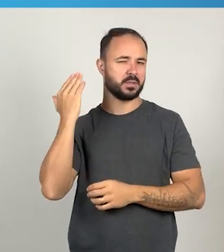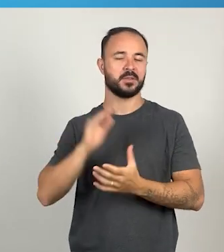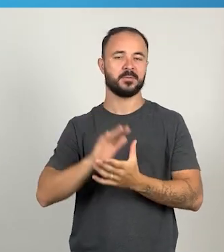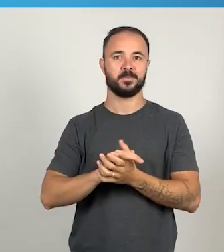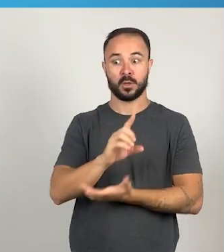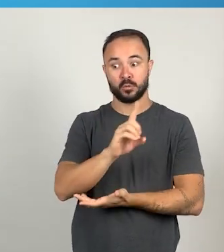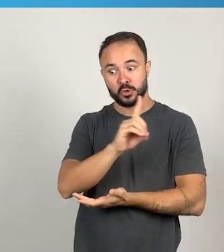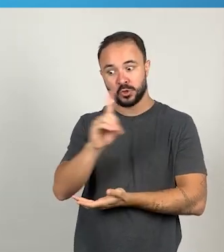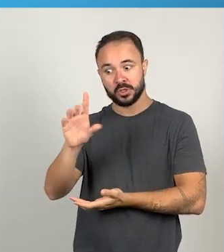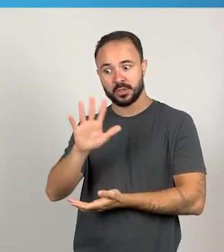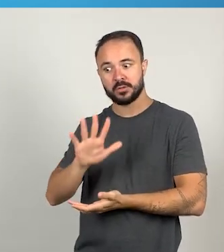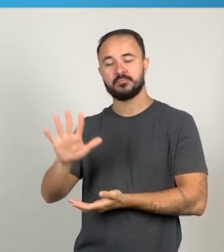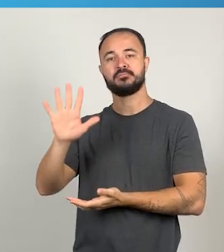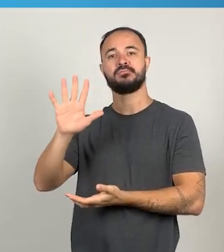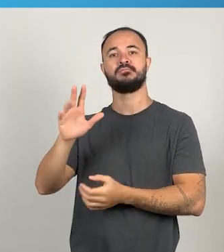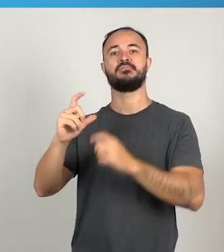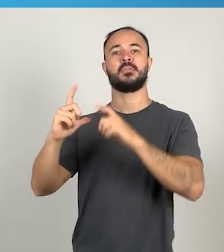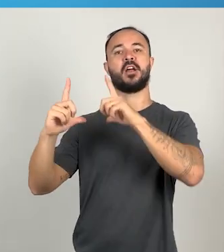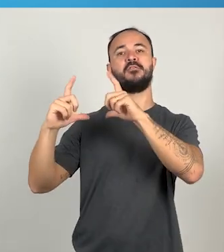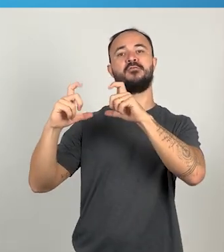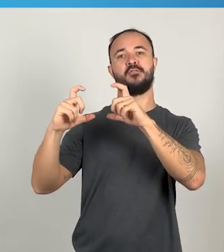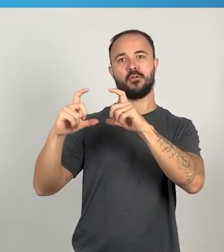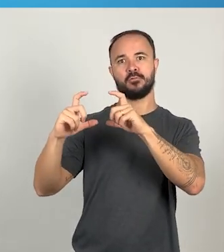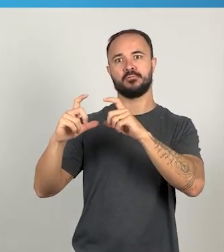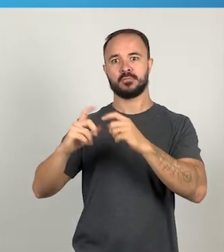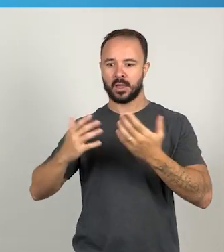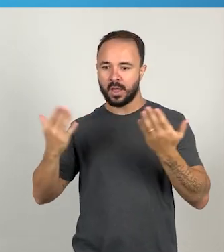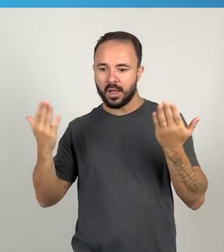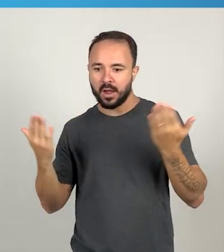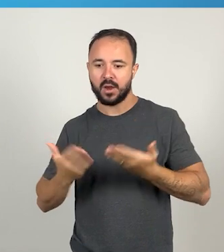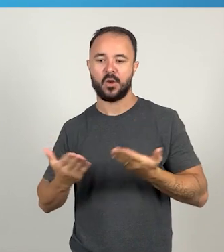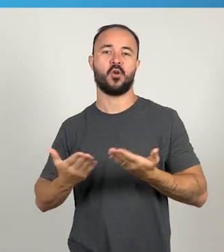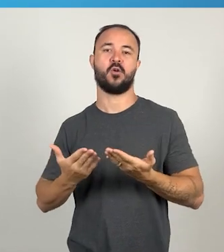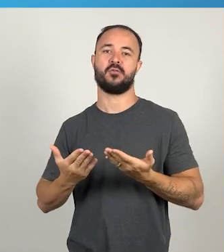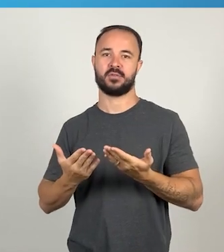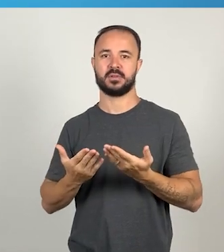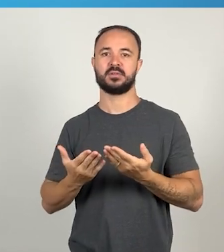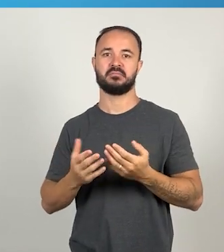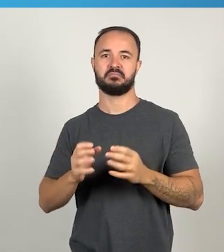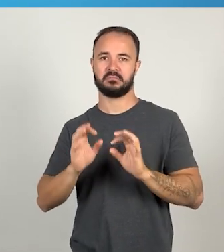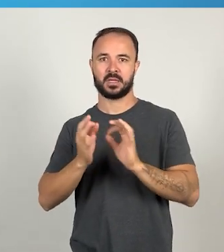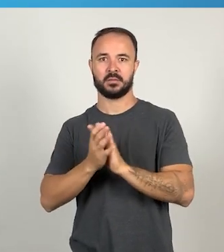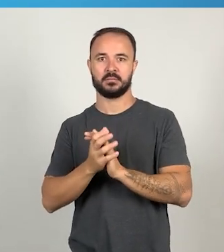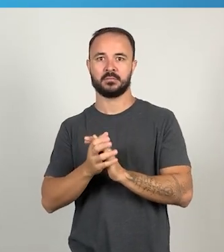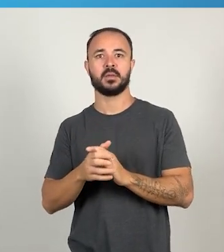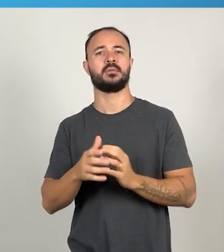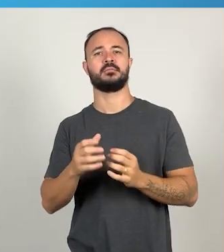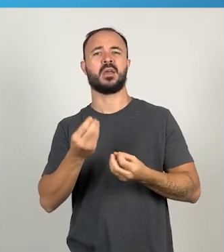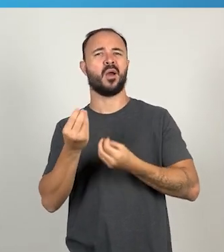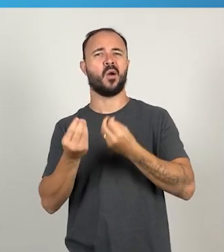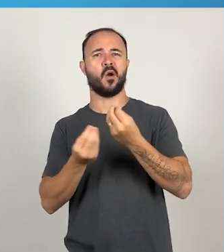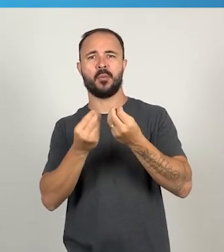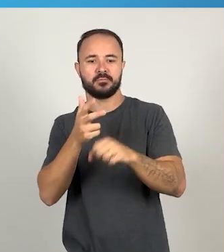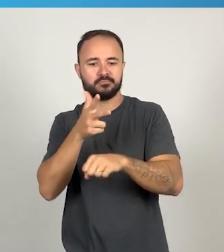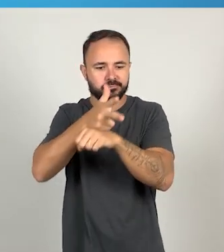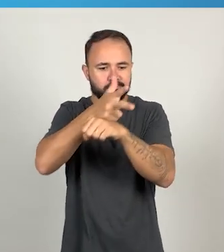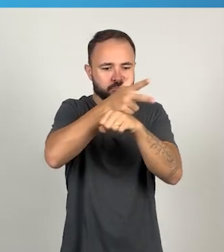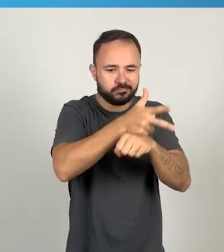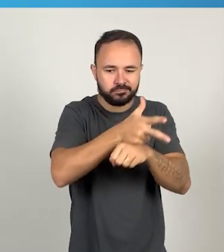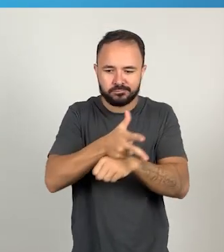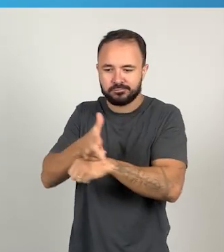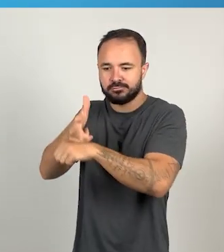na minha direita, uma imagem mais recente da nossa cidade, tirada de um drone, tá? Percebam então